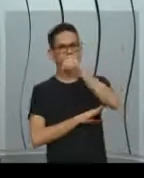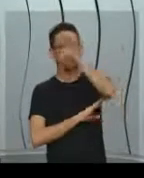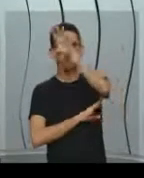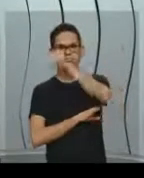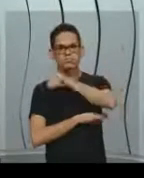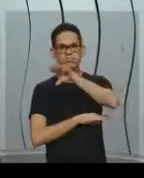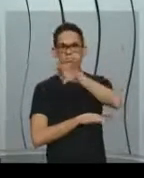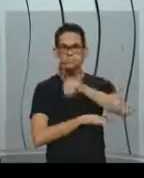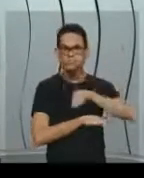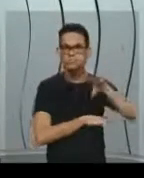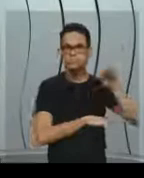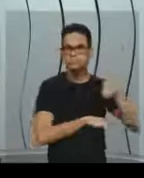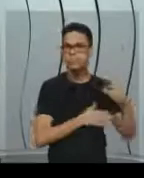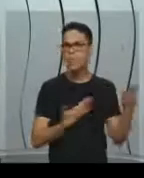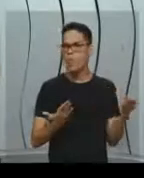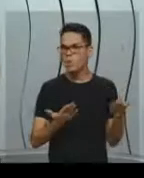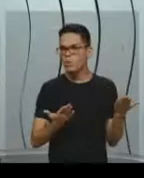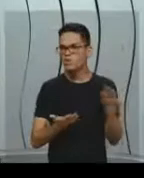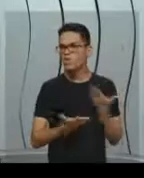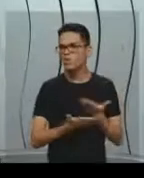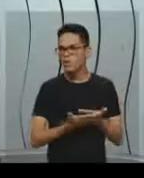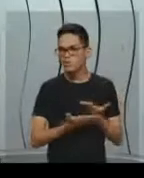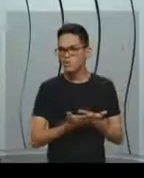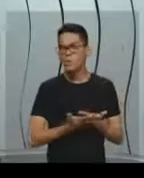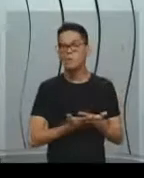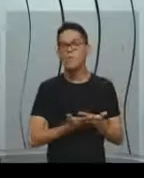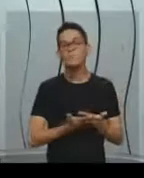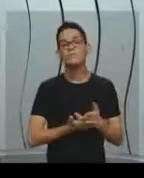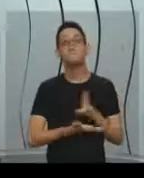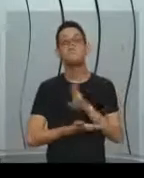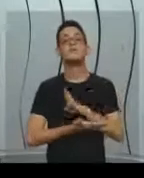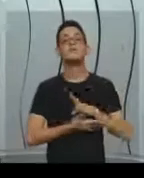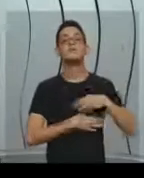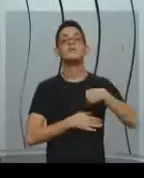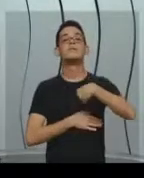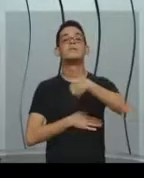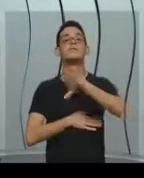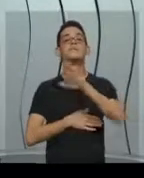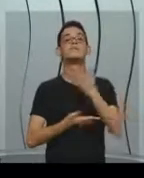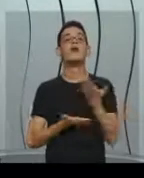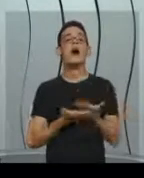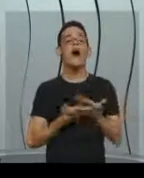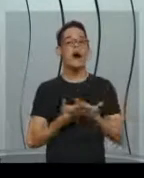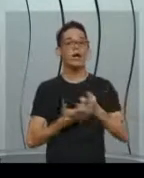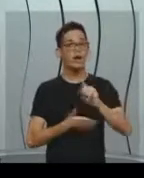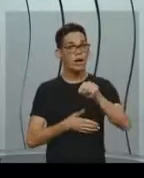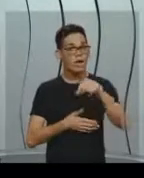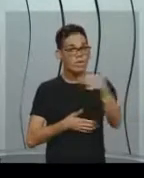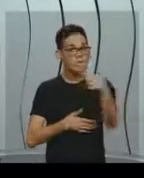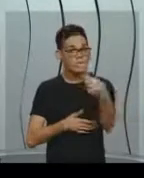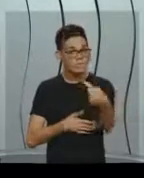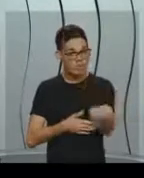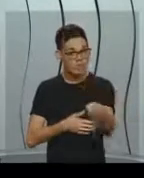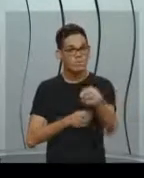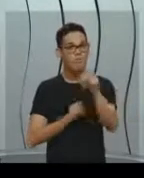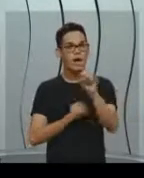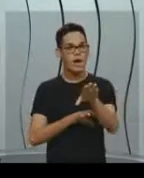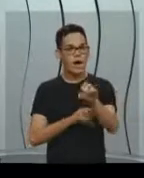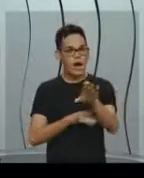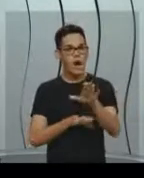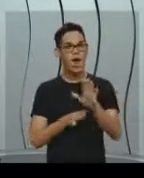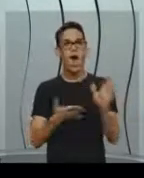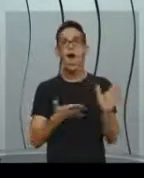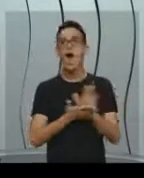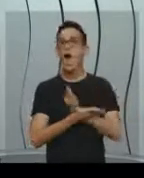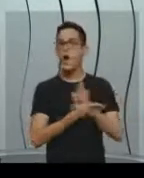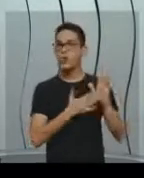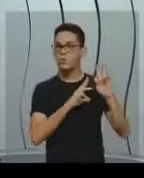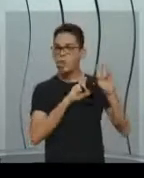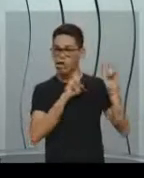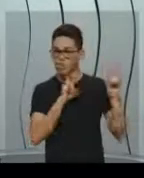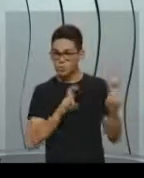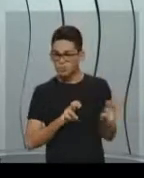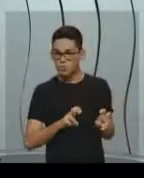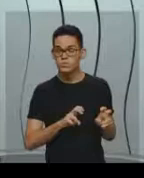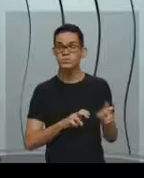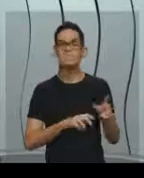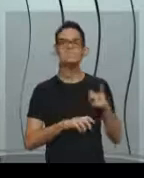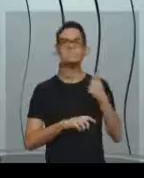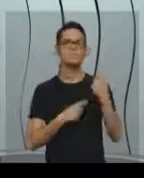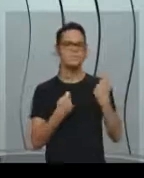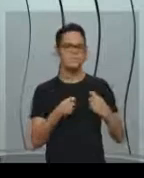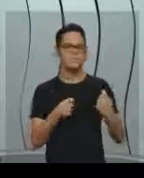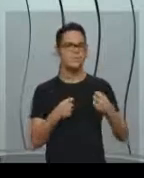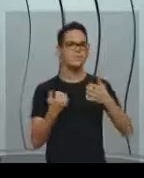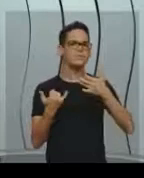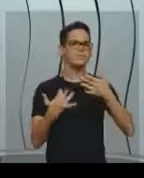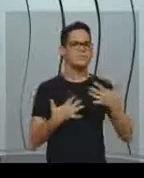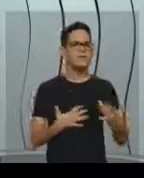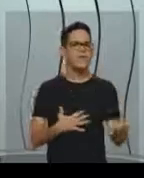tópicos que nós trabalhamos aqui e vamos levá-lo para a próxima aula. Inclusive, alguns assuntos serão retomados